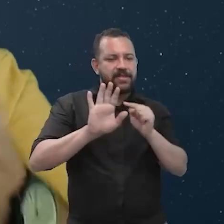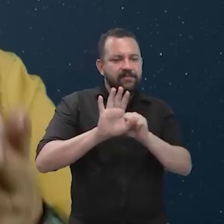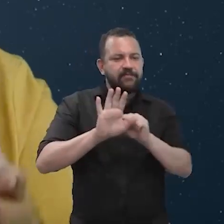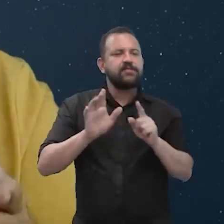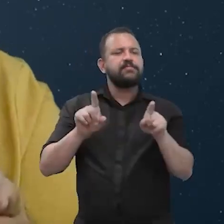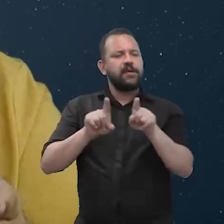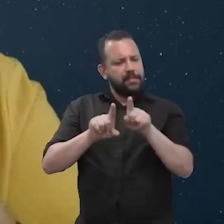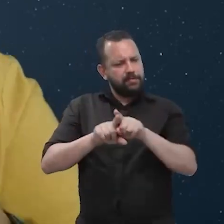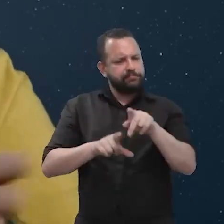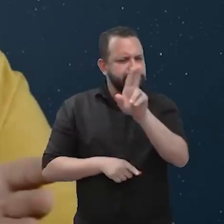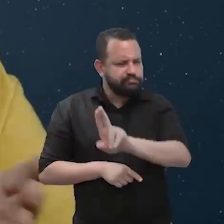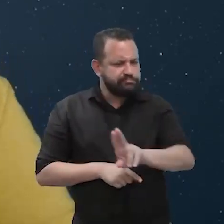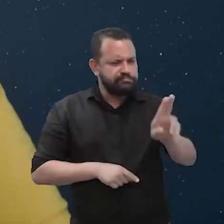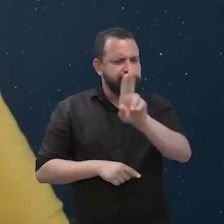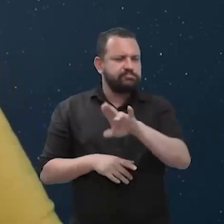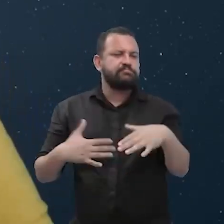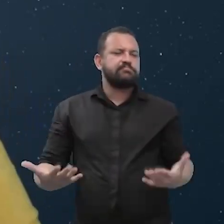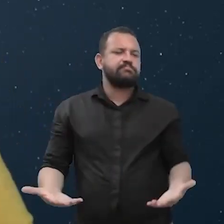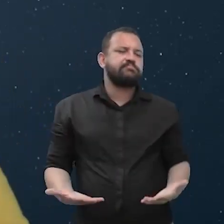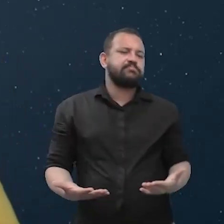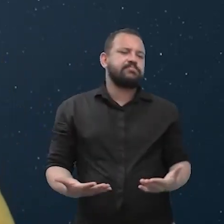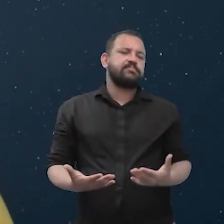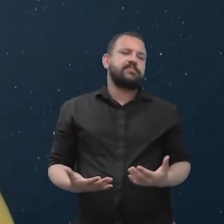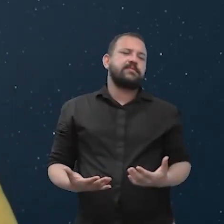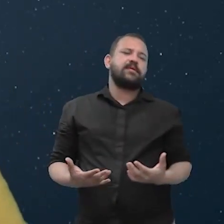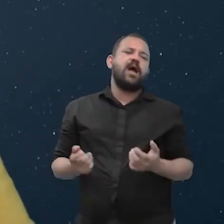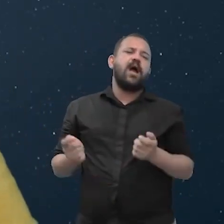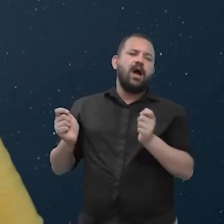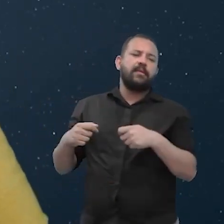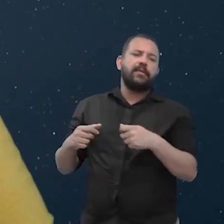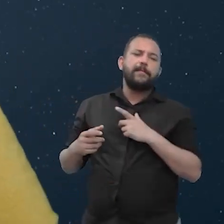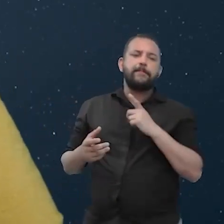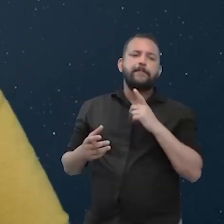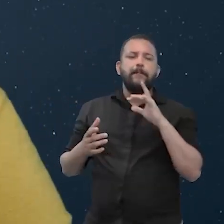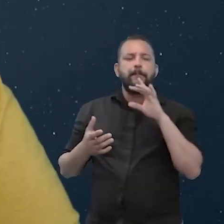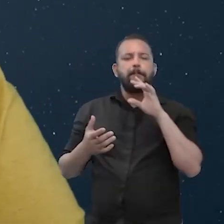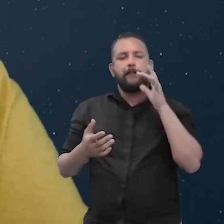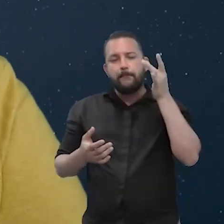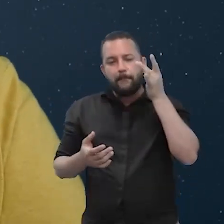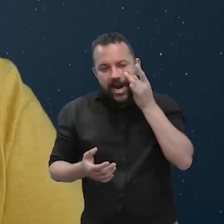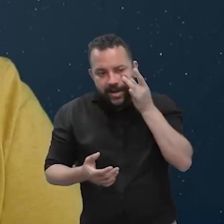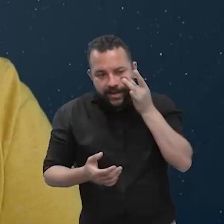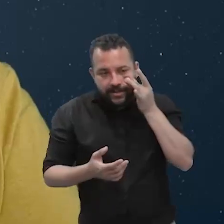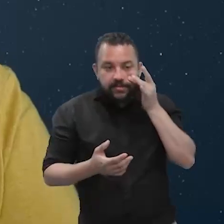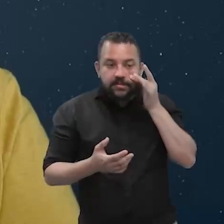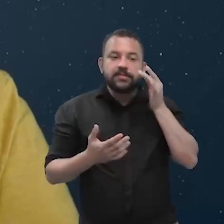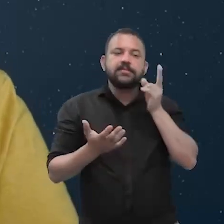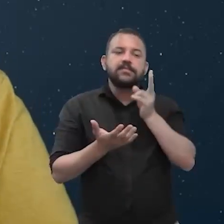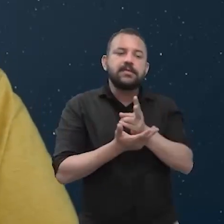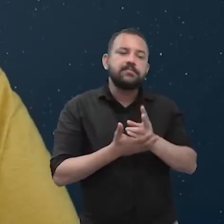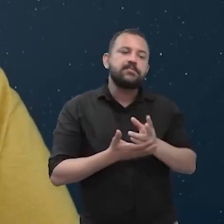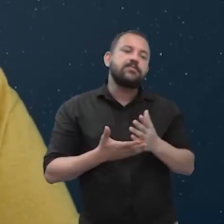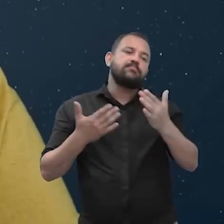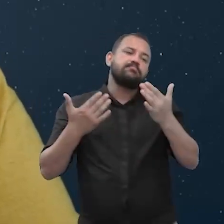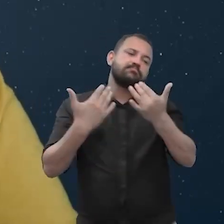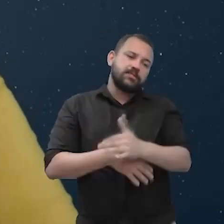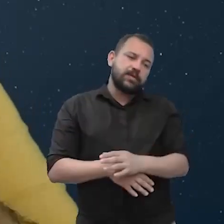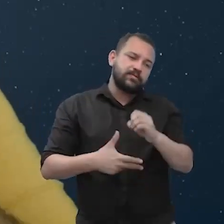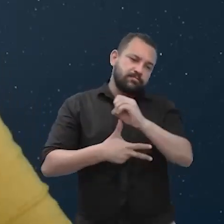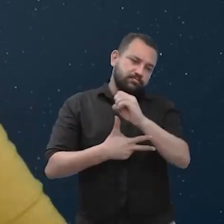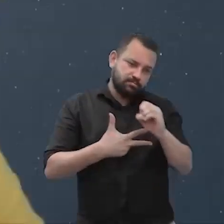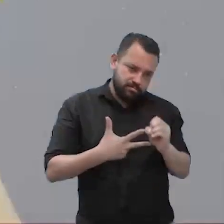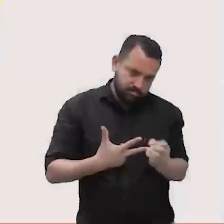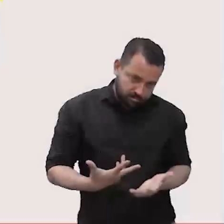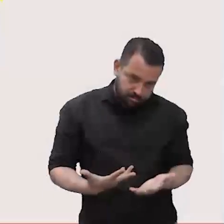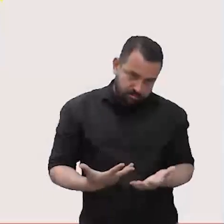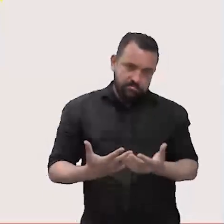a rainha das figuras de linguagem, que sempre aparecem aí, estão presentes no texto, visitando aí as provas, as questões aí do Enem. Tá? Então